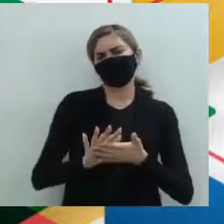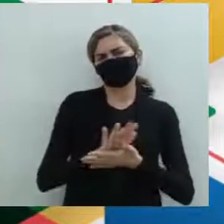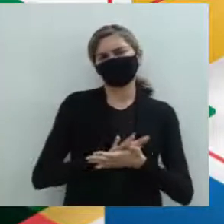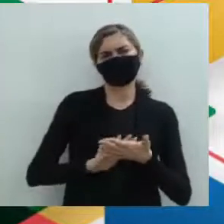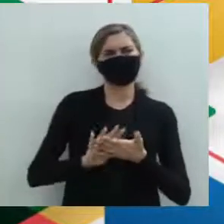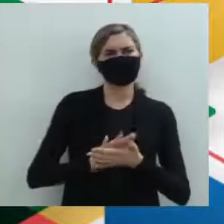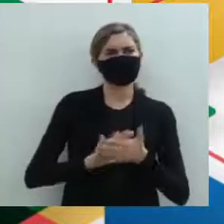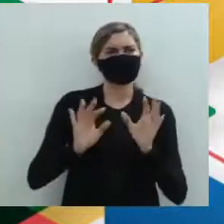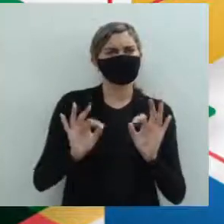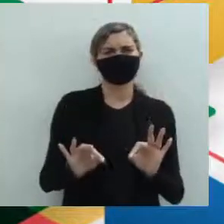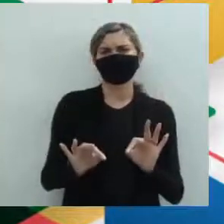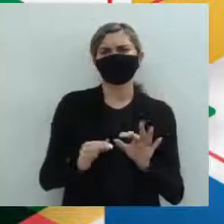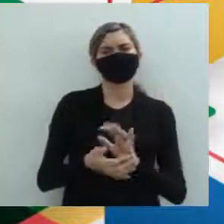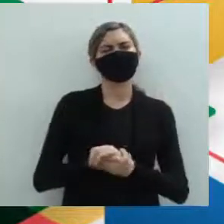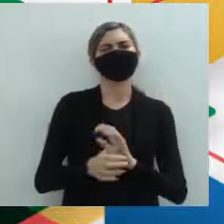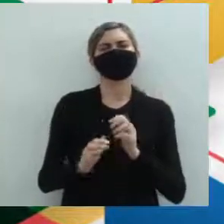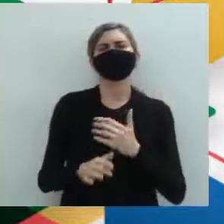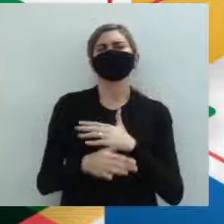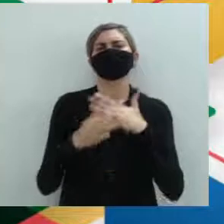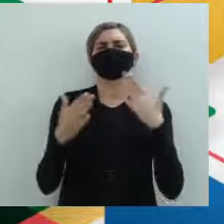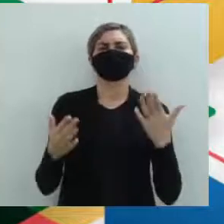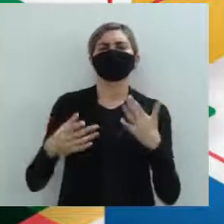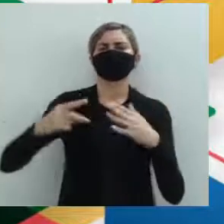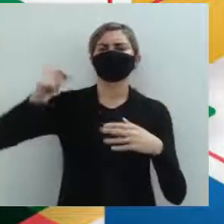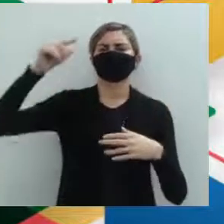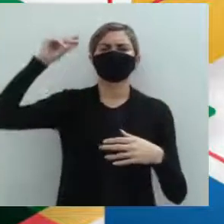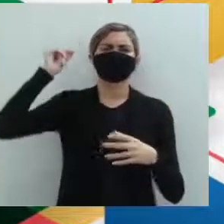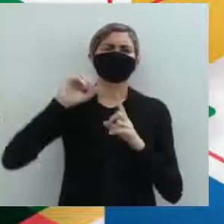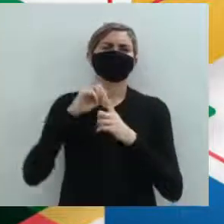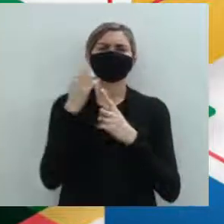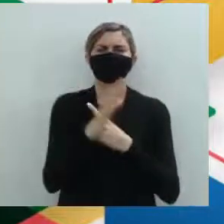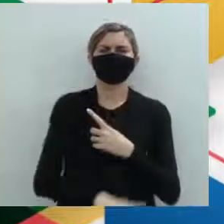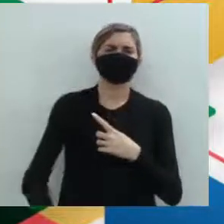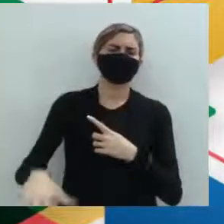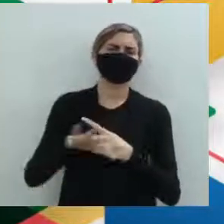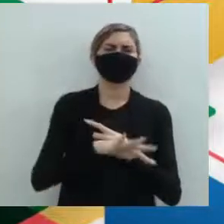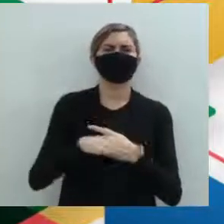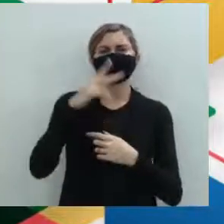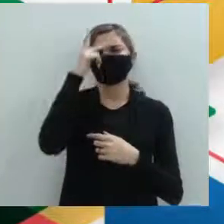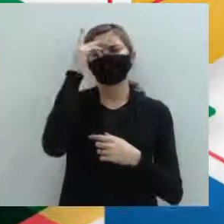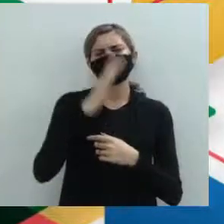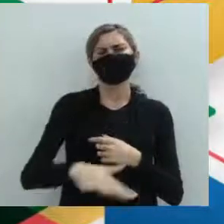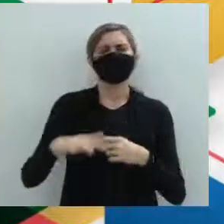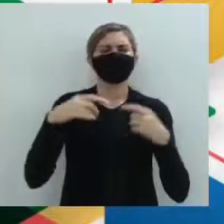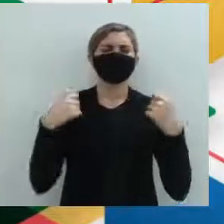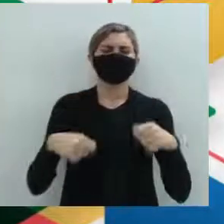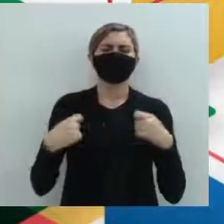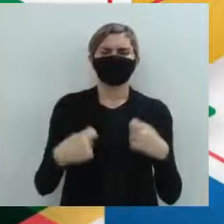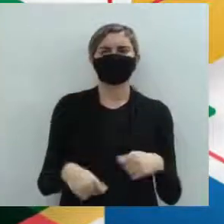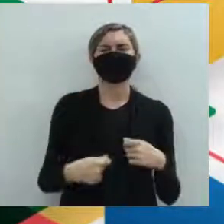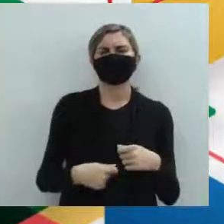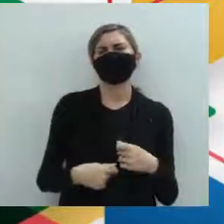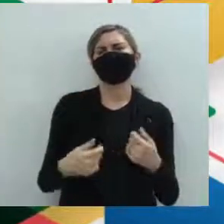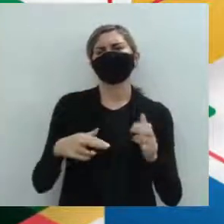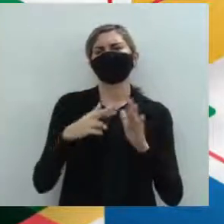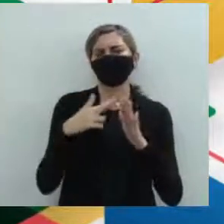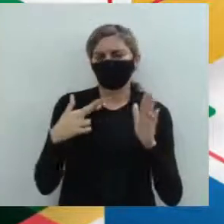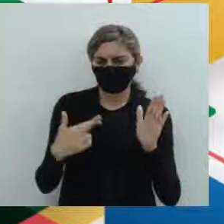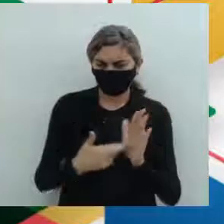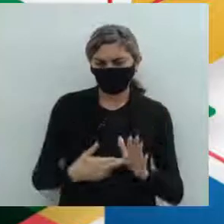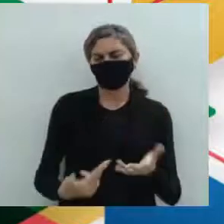nada, certo? Enquanto na antiga sociedade disciplinar, as pessoas precisavam enfrentar mais